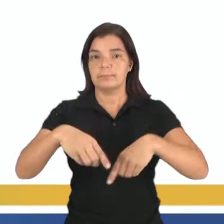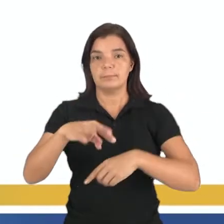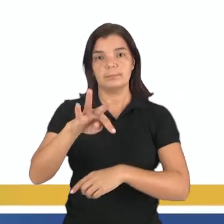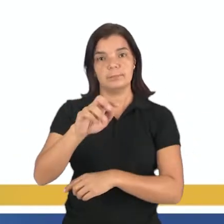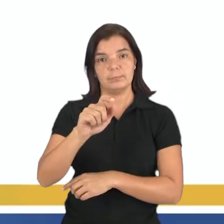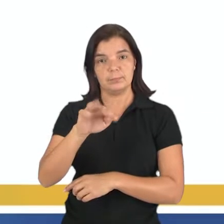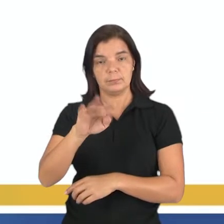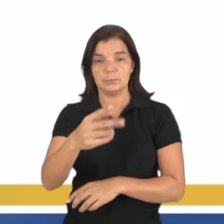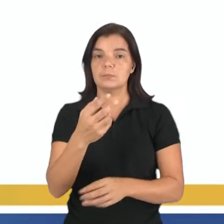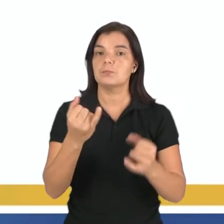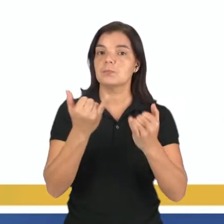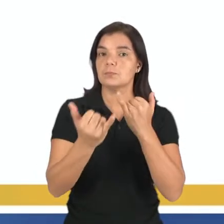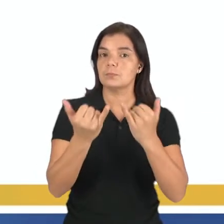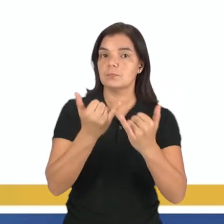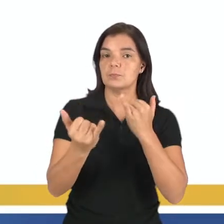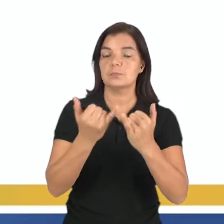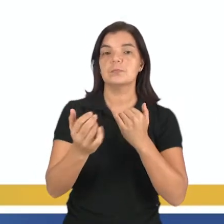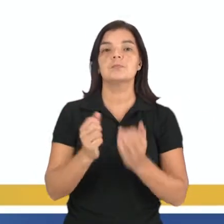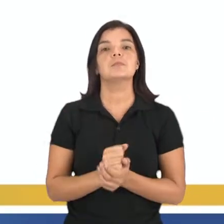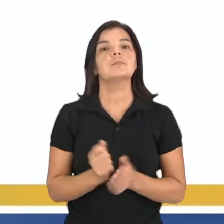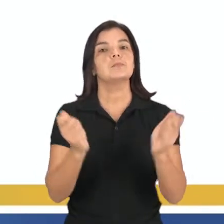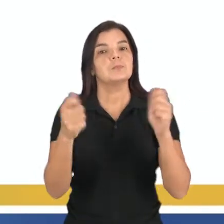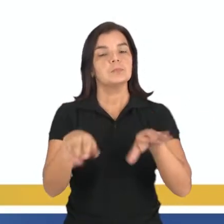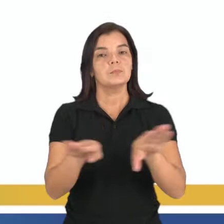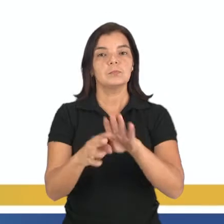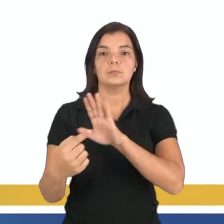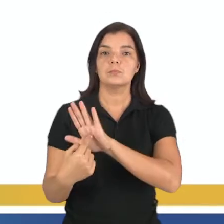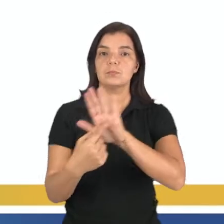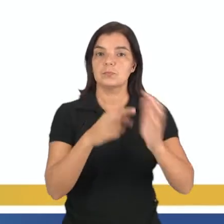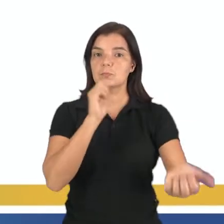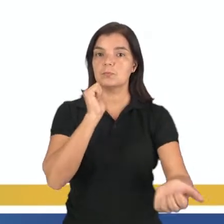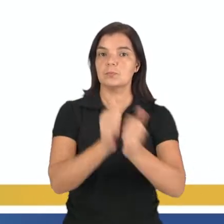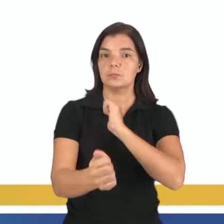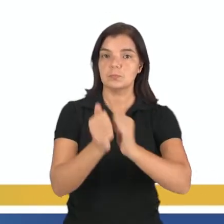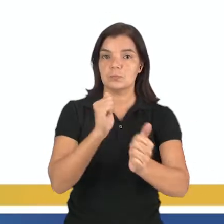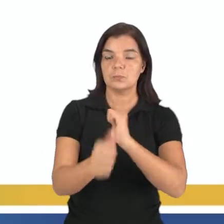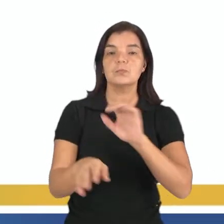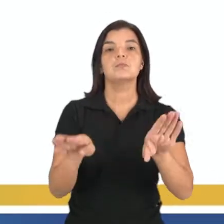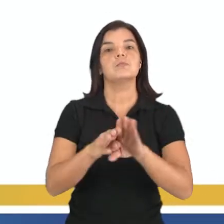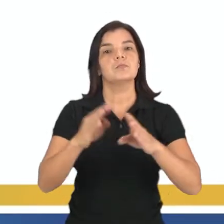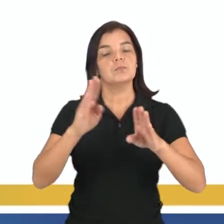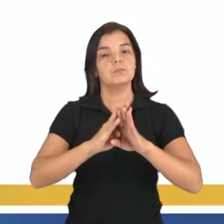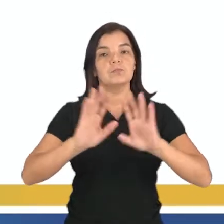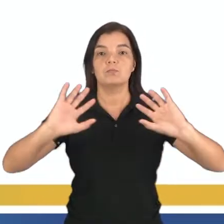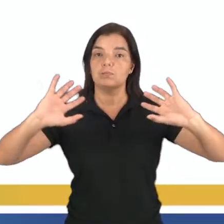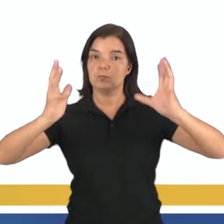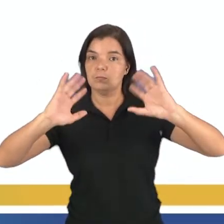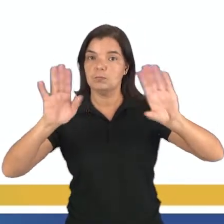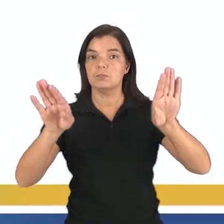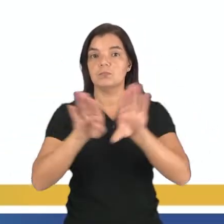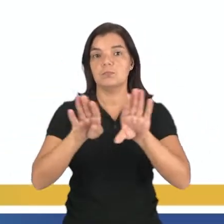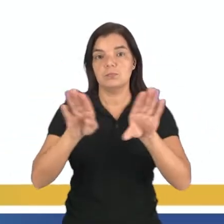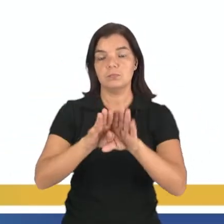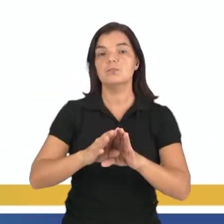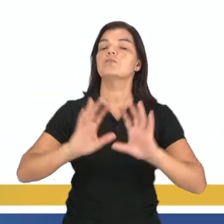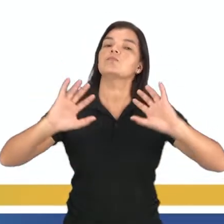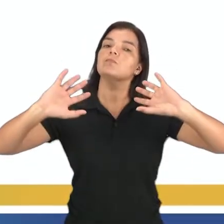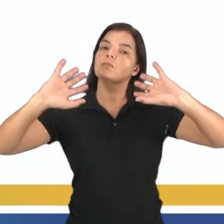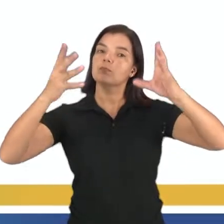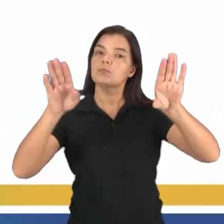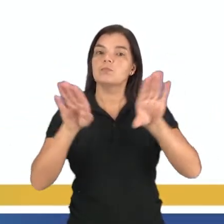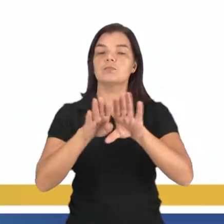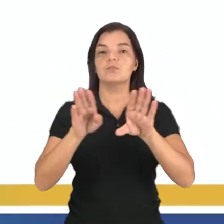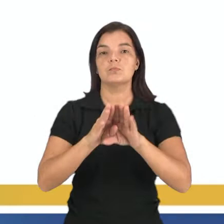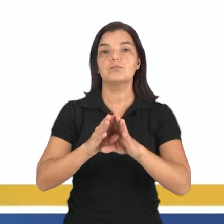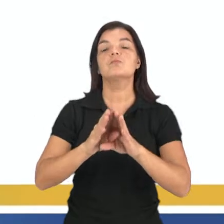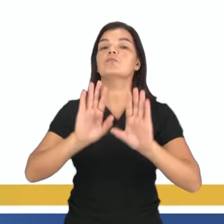táticos semelhantes. Podem ser citados como esportes de rede divisória, o voleibol, vôlei